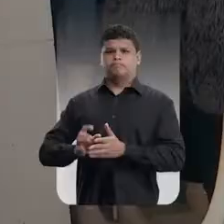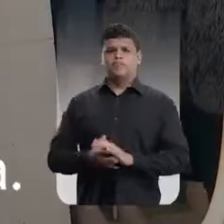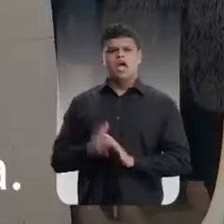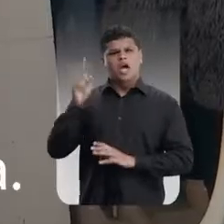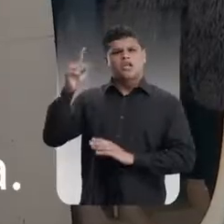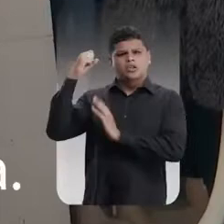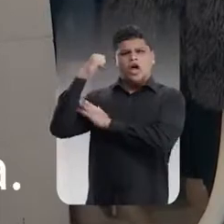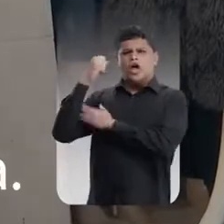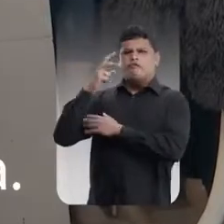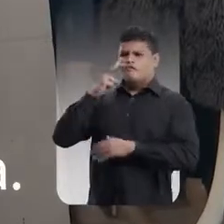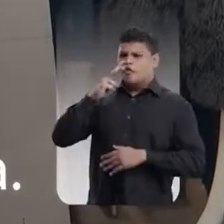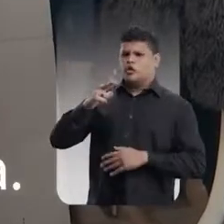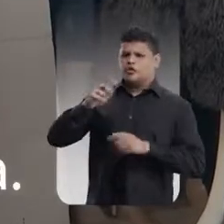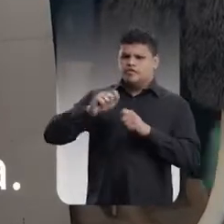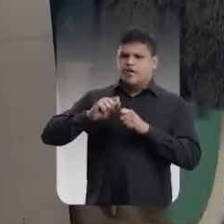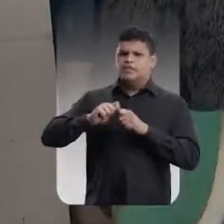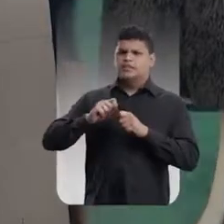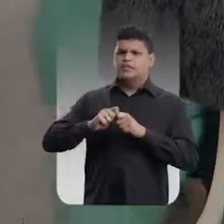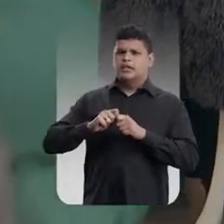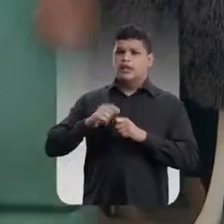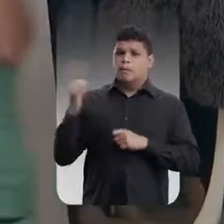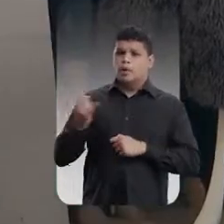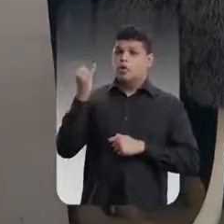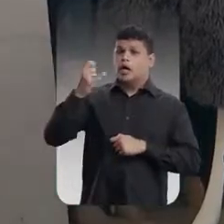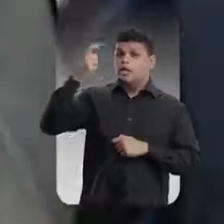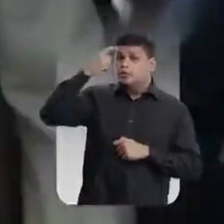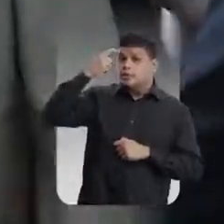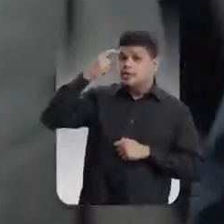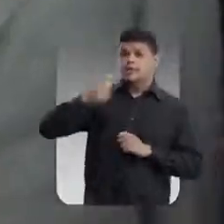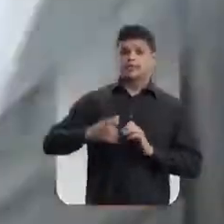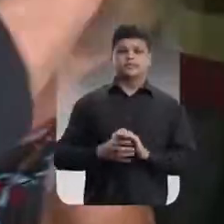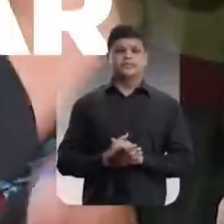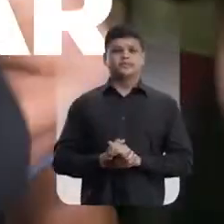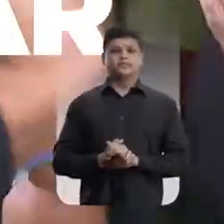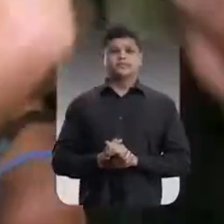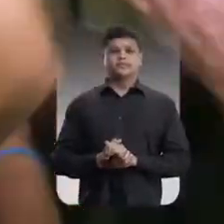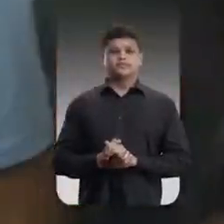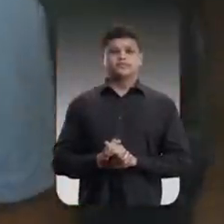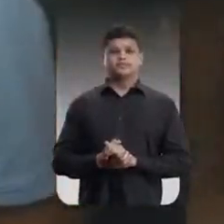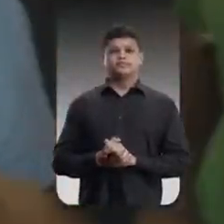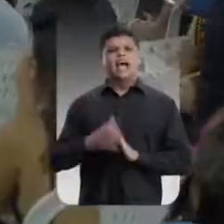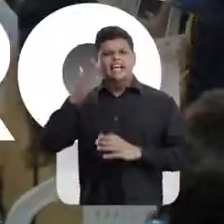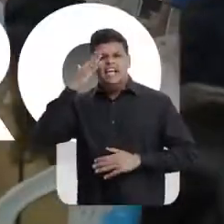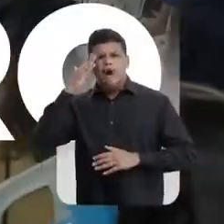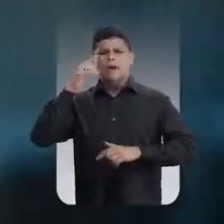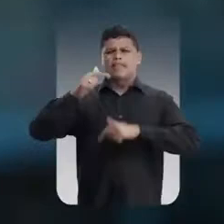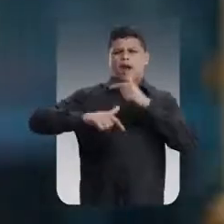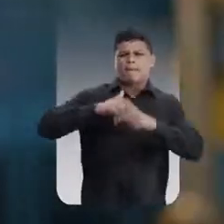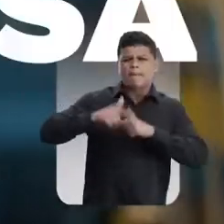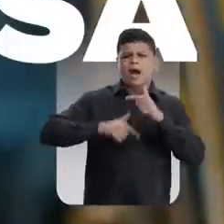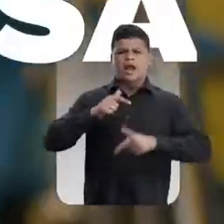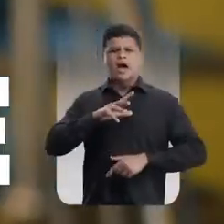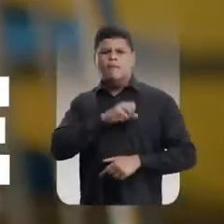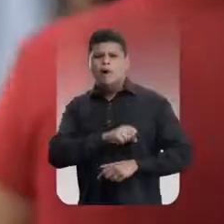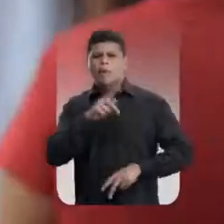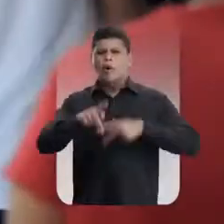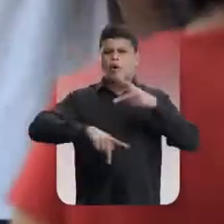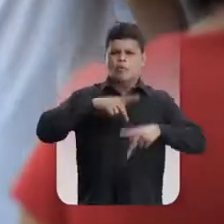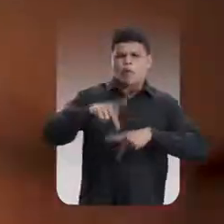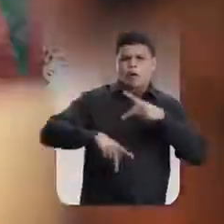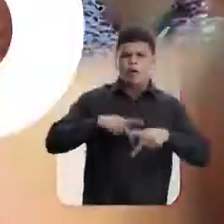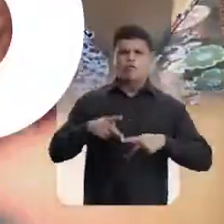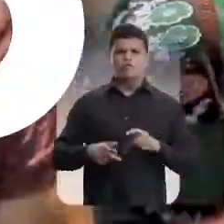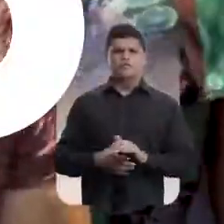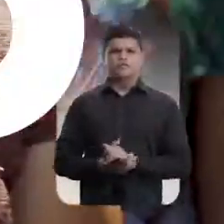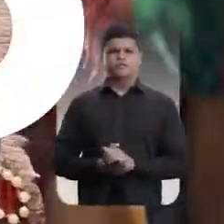prometer. Ele tem força para fazer ainda. O importante é a cabeça. Ele sabe trabalhar, ele pensa no futuro. Ele ama nossa gente, se